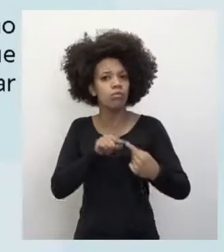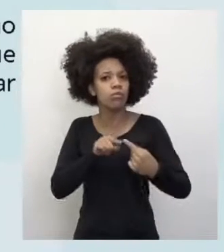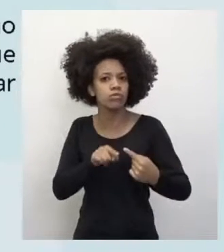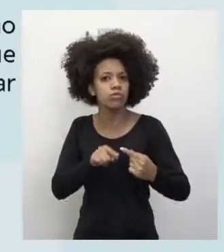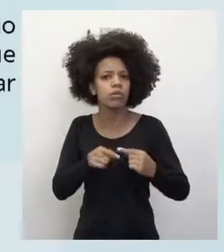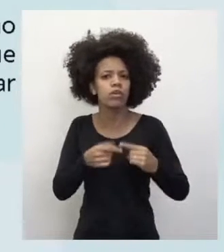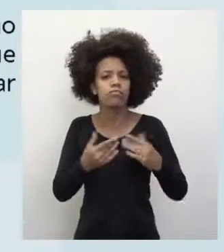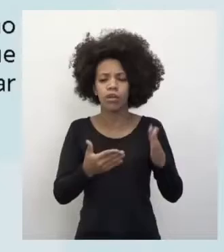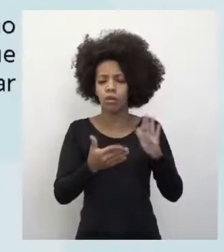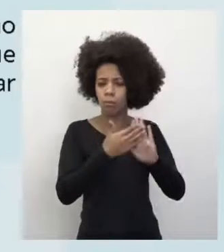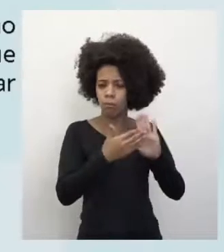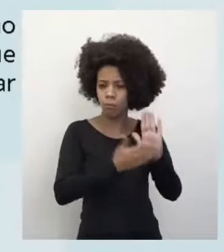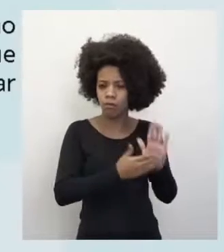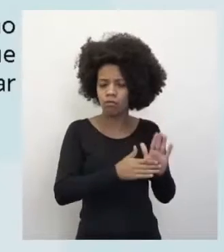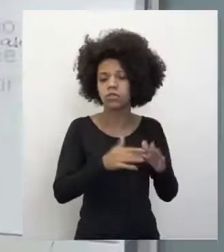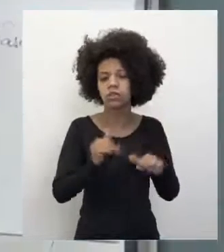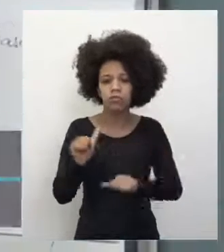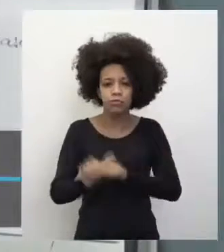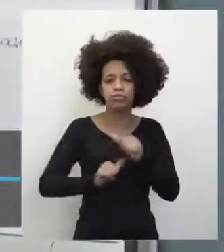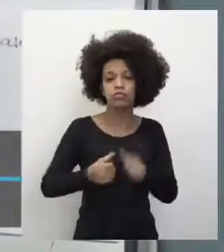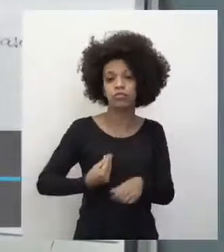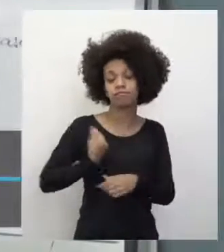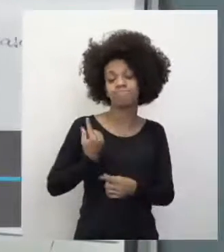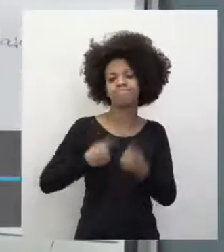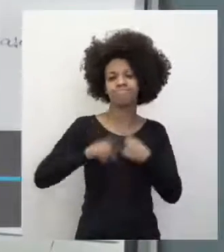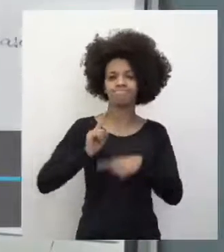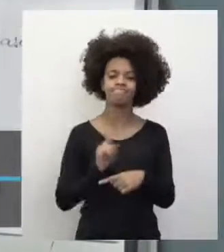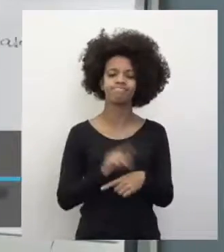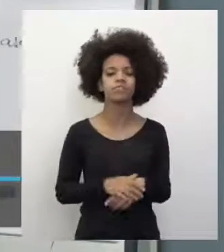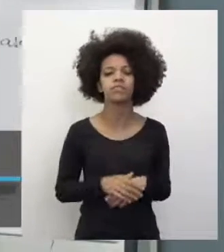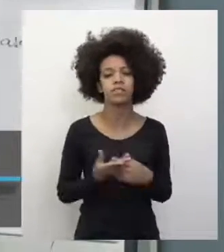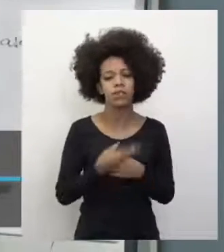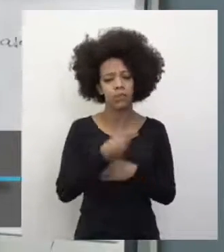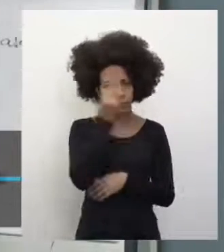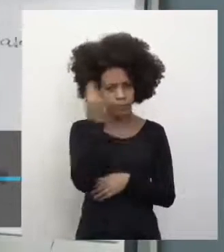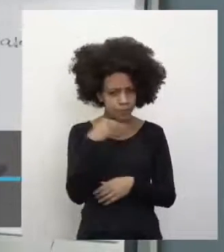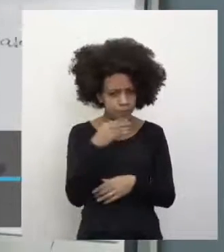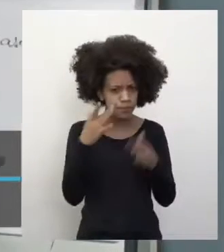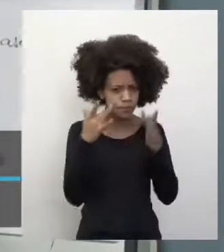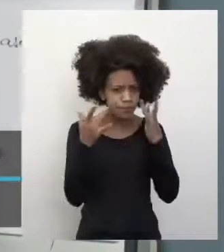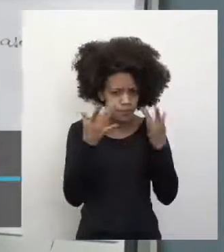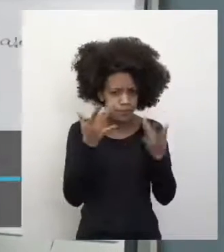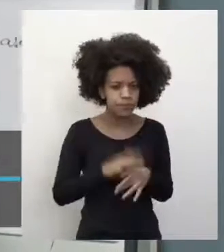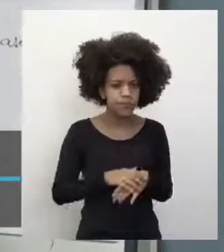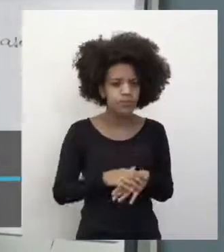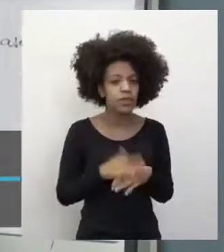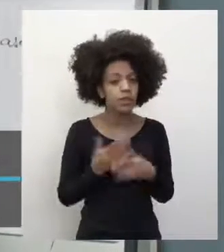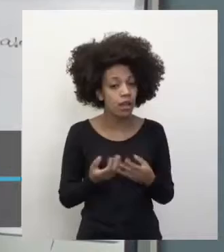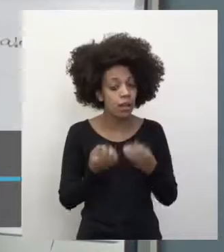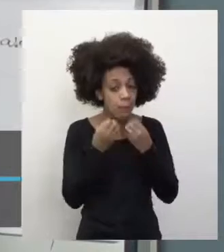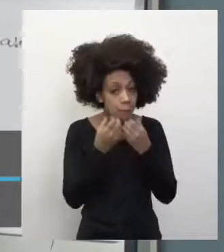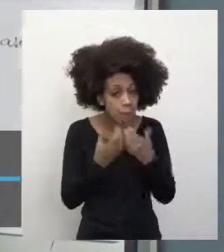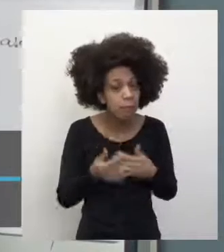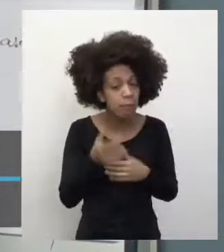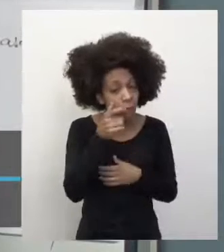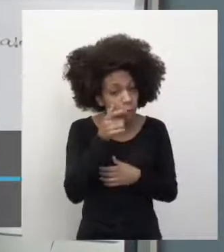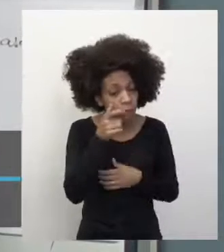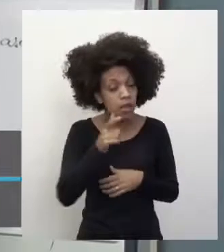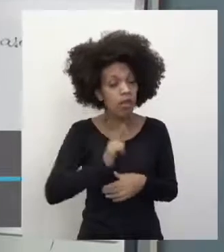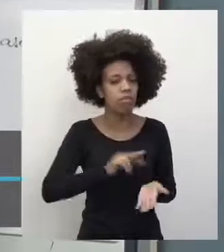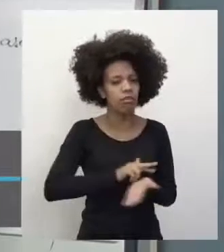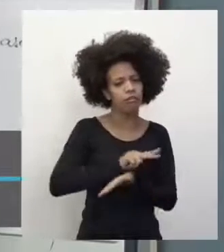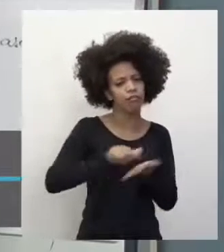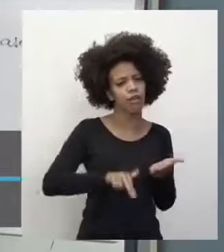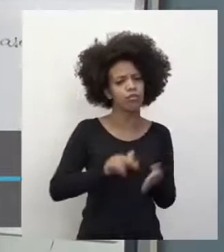percepção e até modificar sua realidade. Então, gente, a questão da estética teatral, né, é bem interessante, que nós temos aí